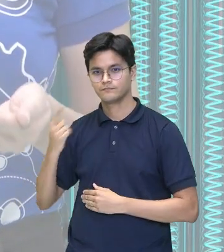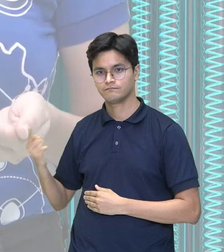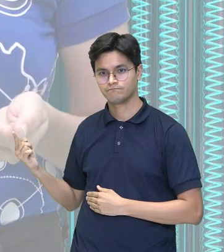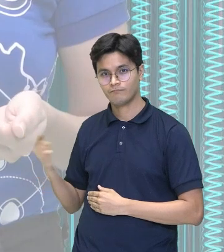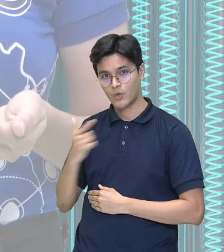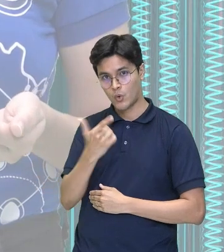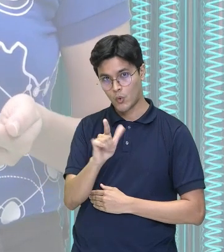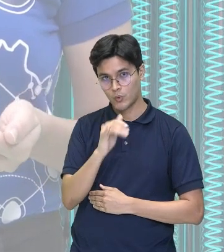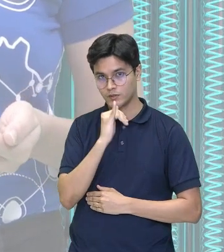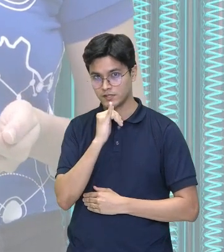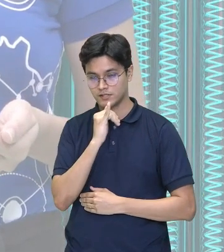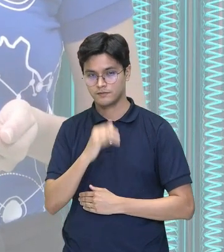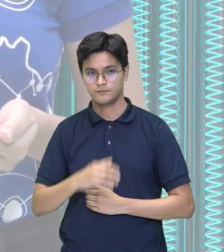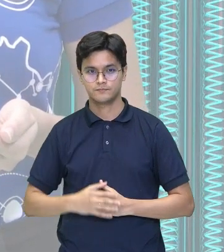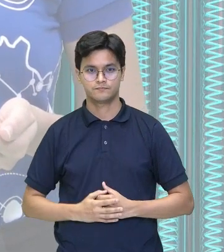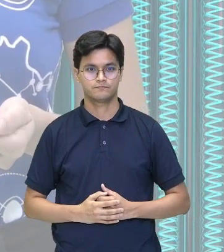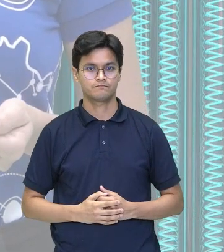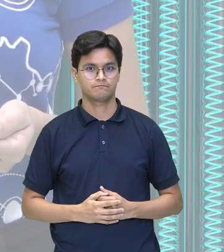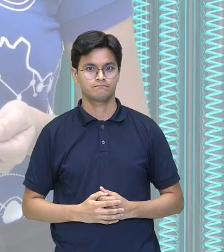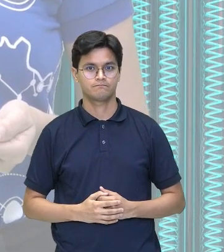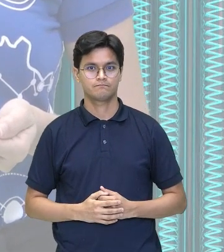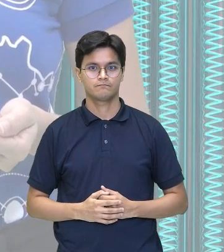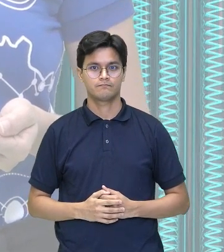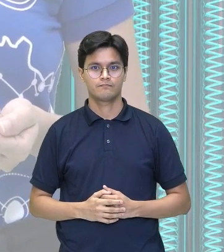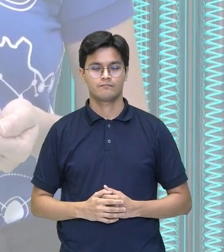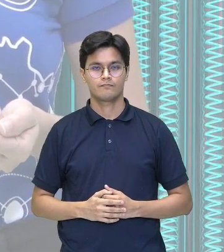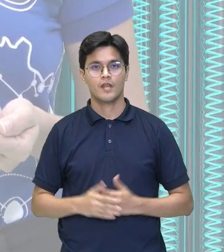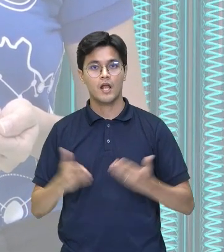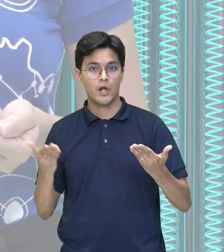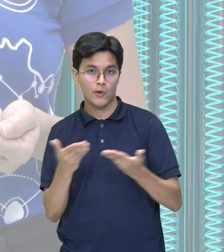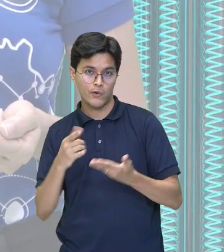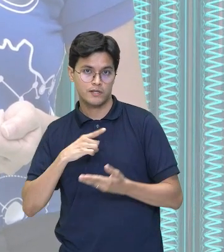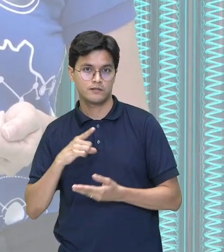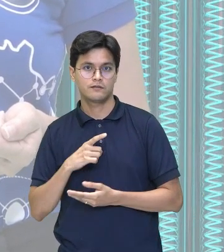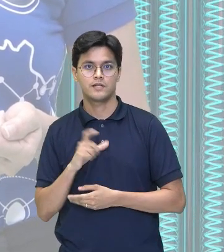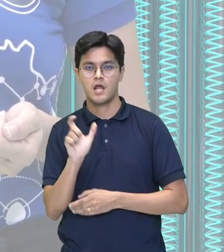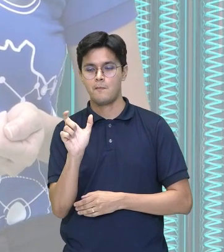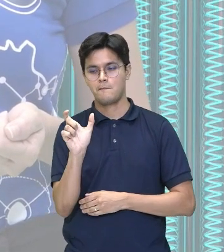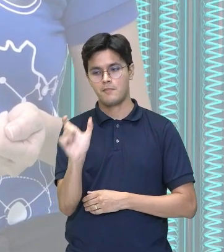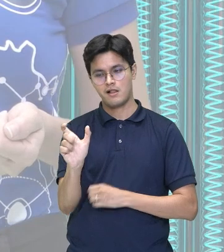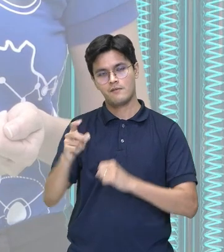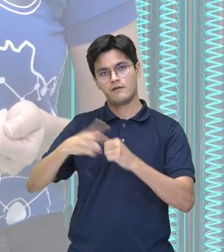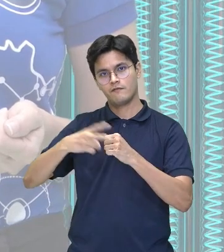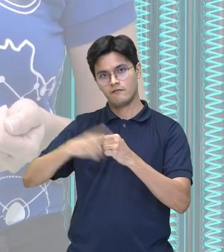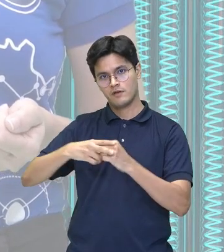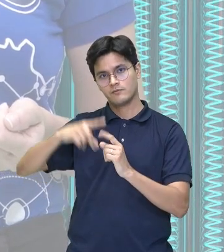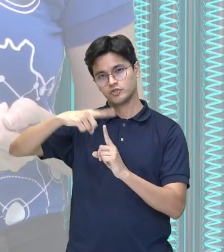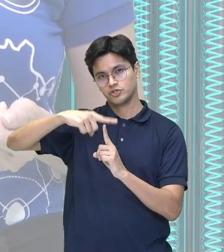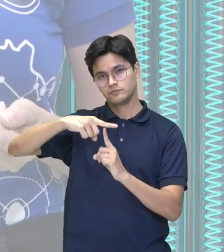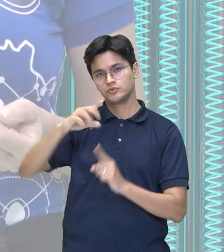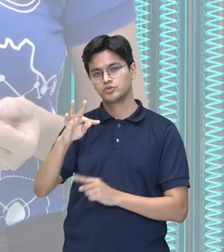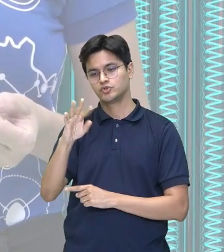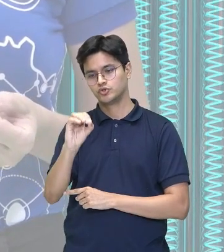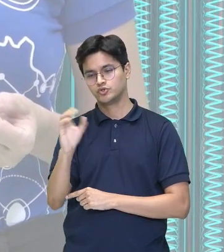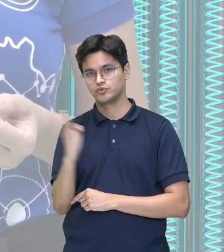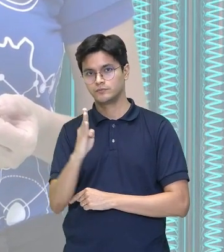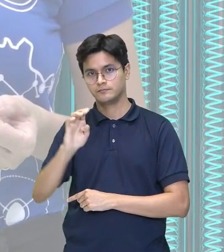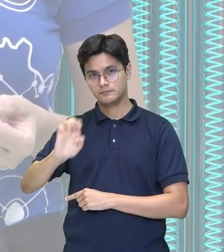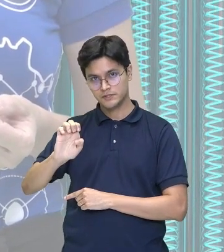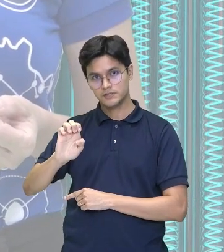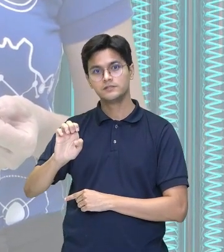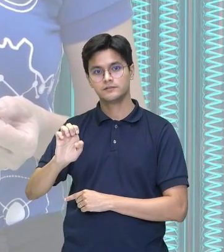you working? Aqui, agora eu tenho o verbo to be na forma do plural, não é? Were,